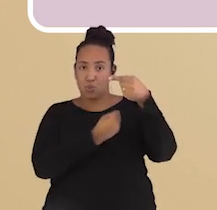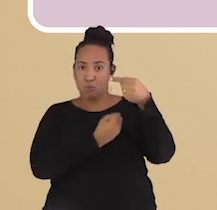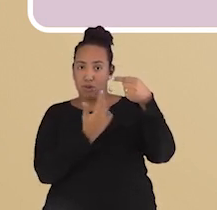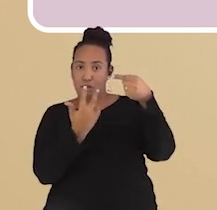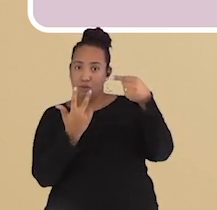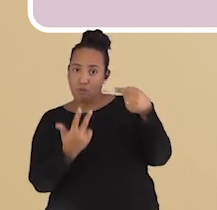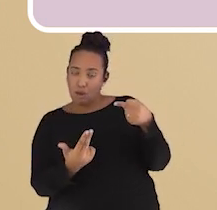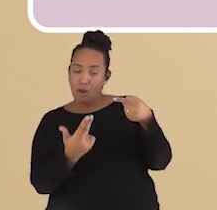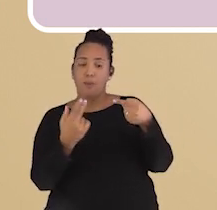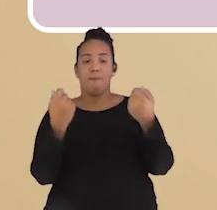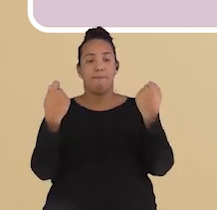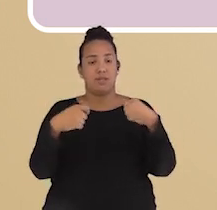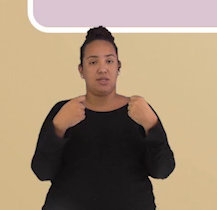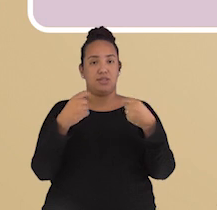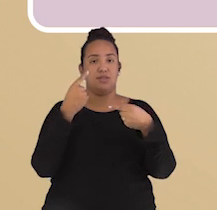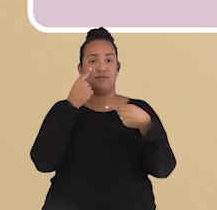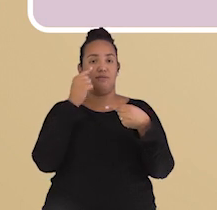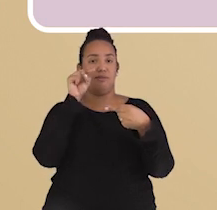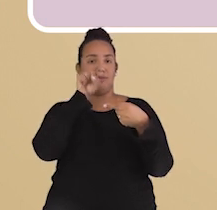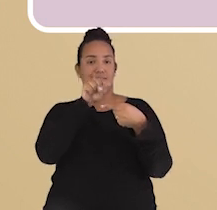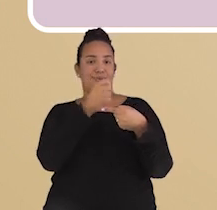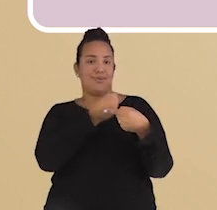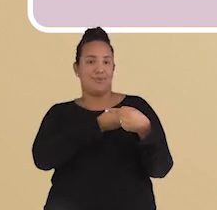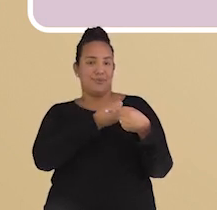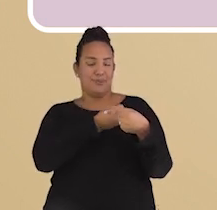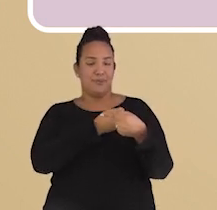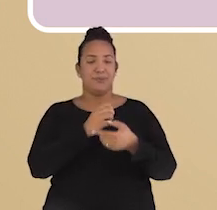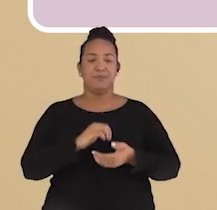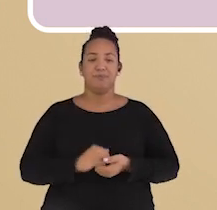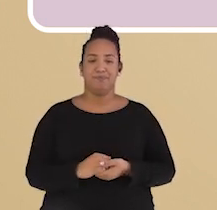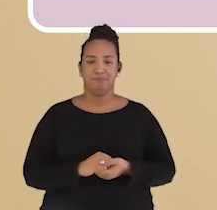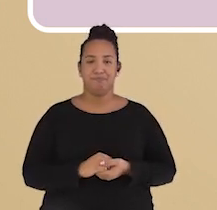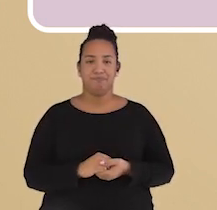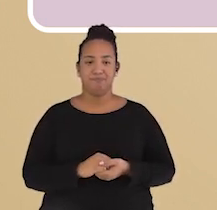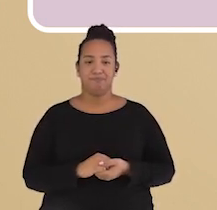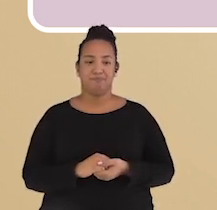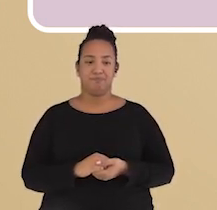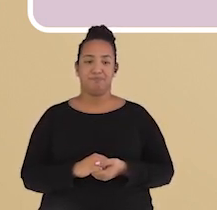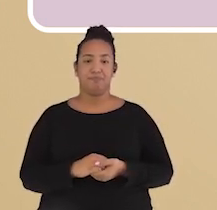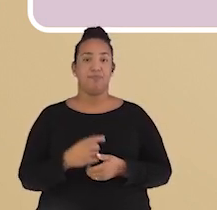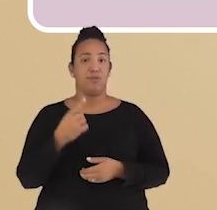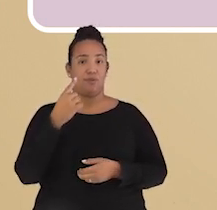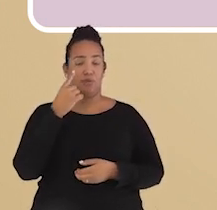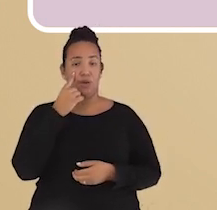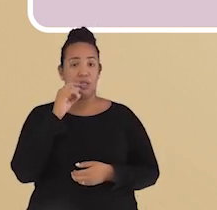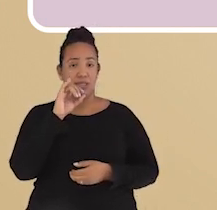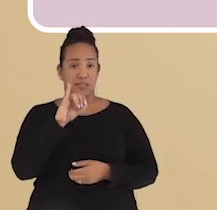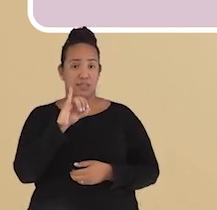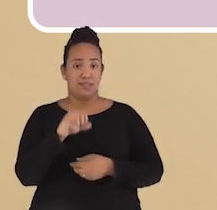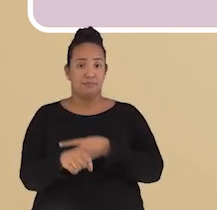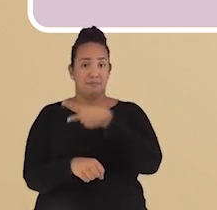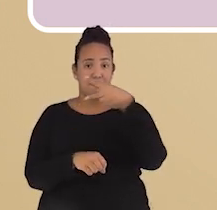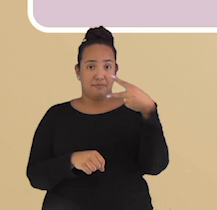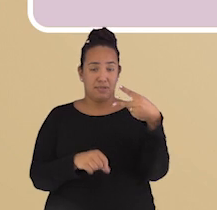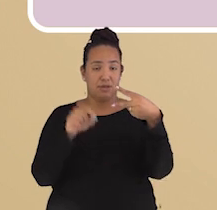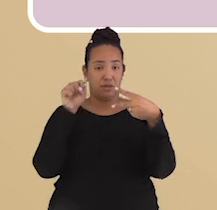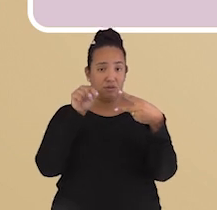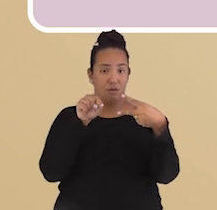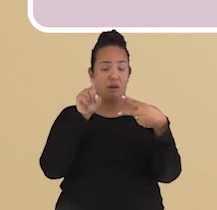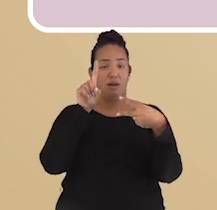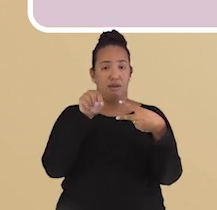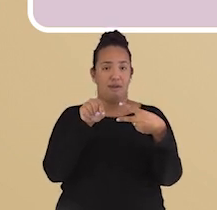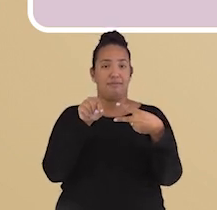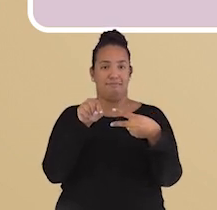o numerador das frações que vamos comparar. A fração menor é aquela com o menor numerador, como,